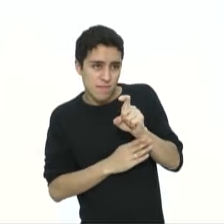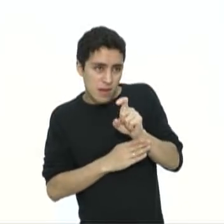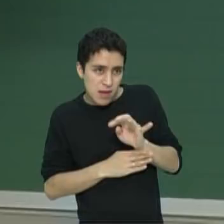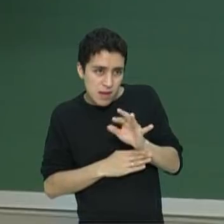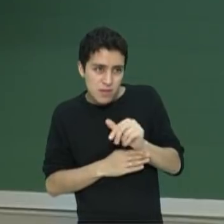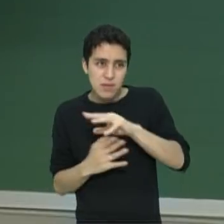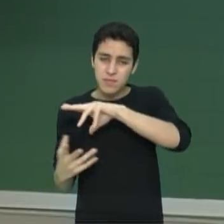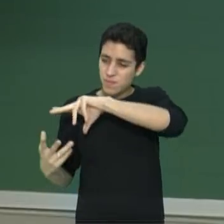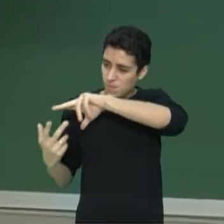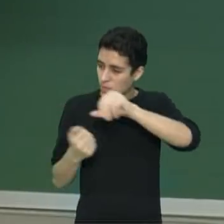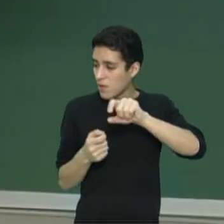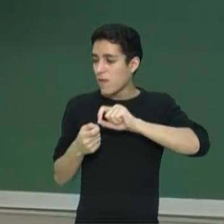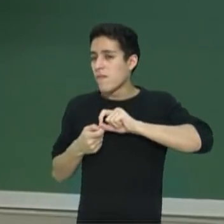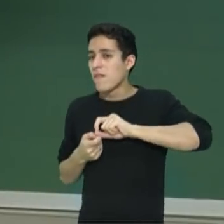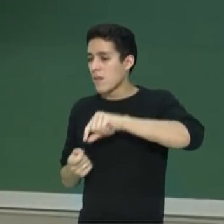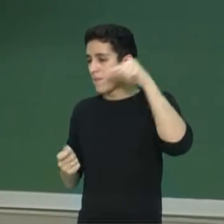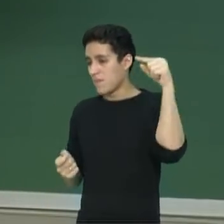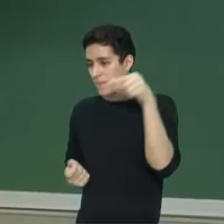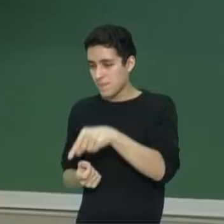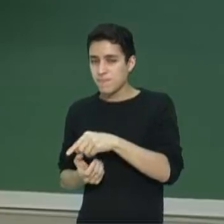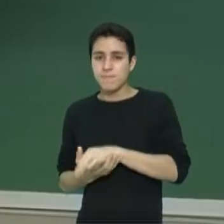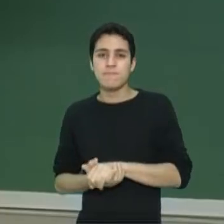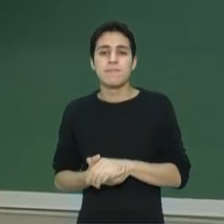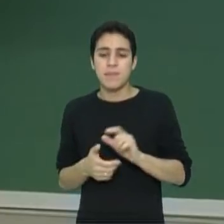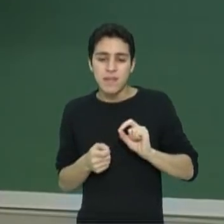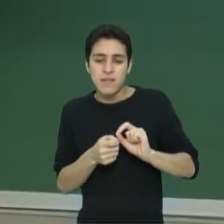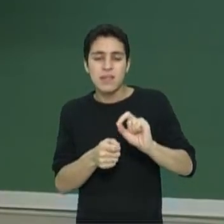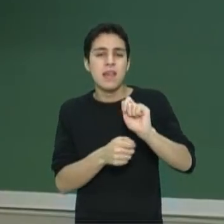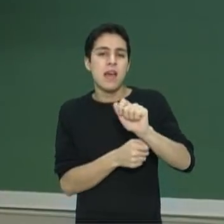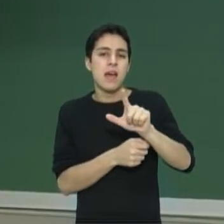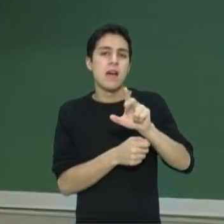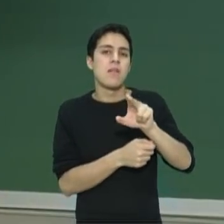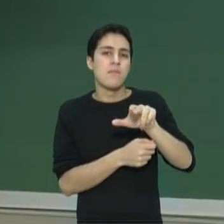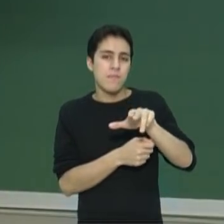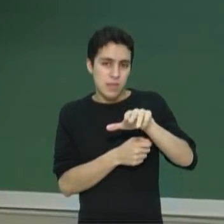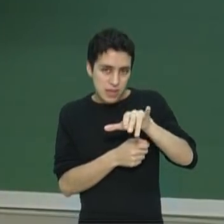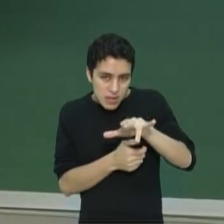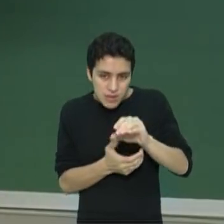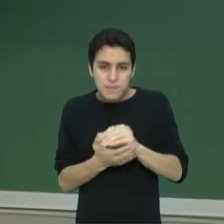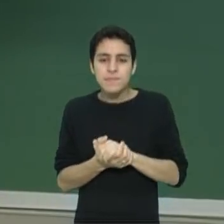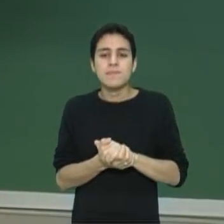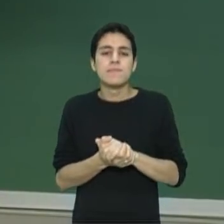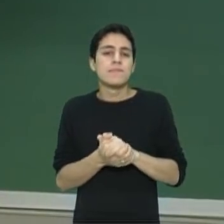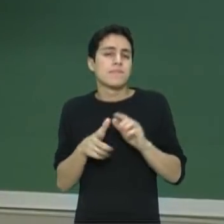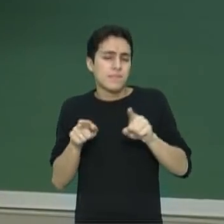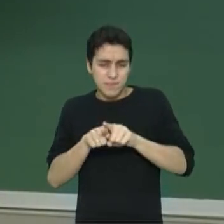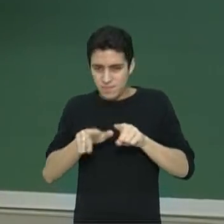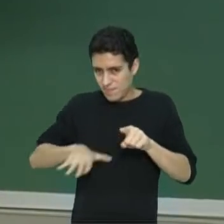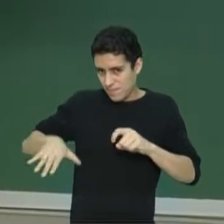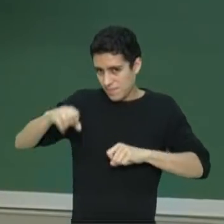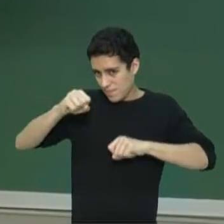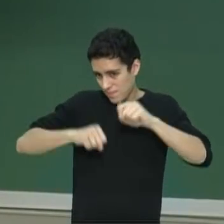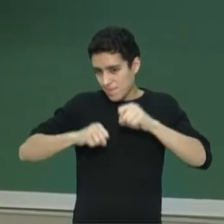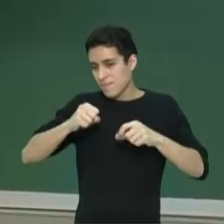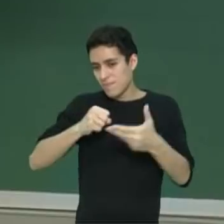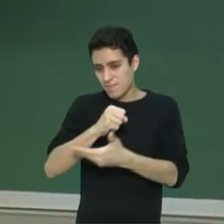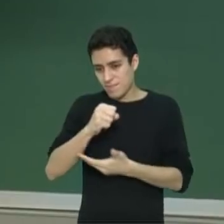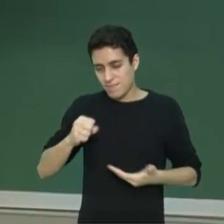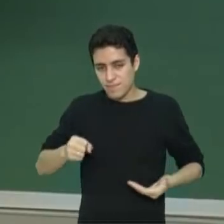né, que é utilizada na fabricação de alumínio e no setor secundário e na indústria de